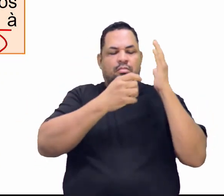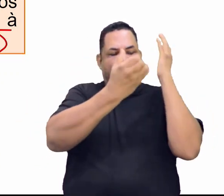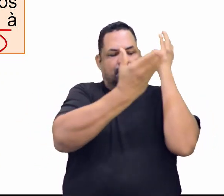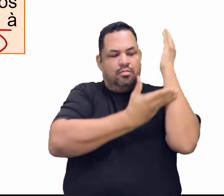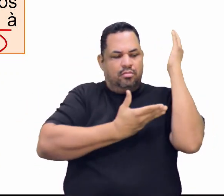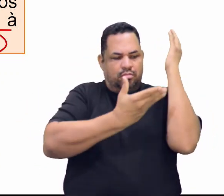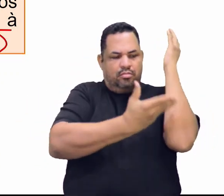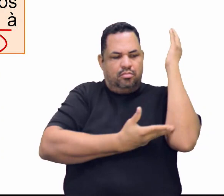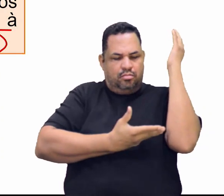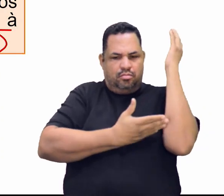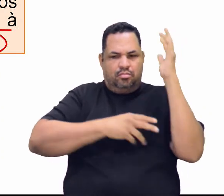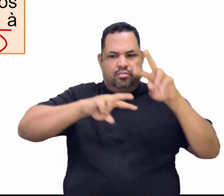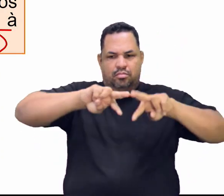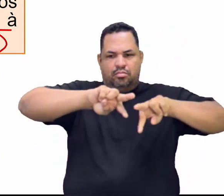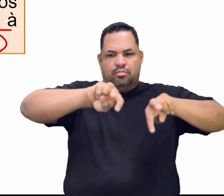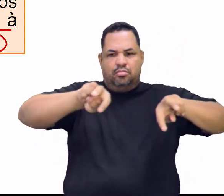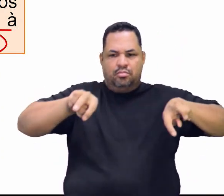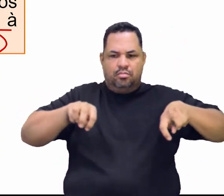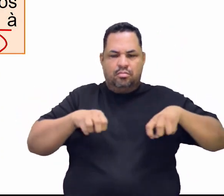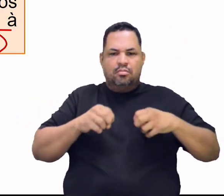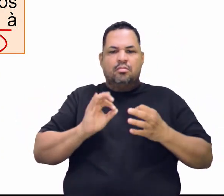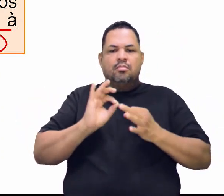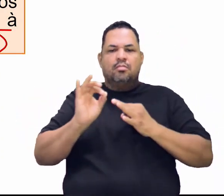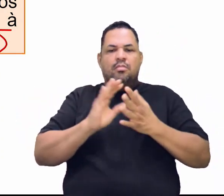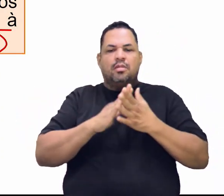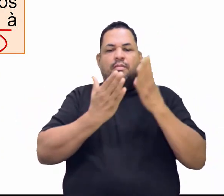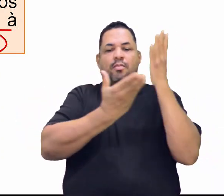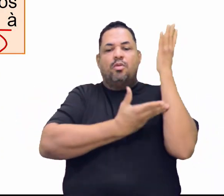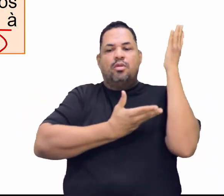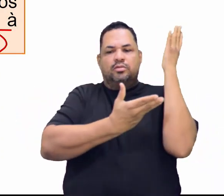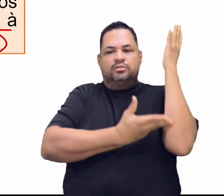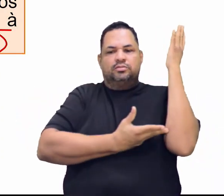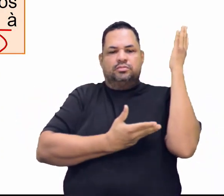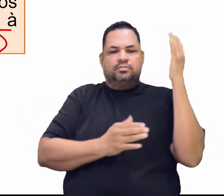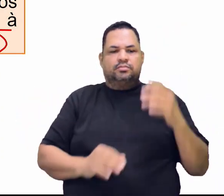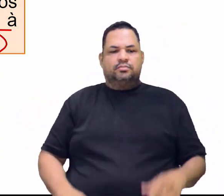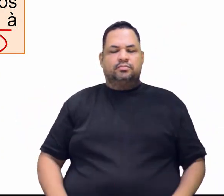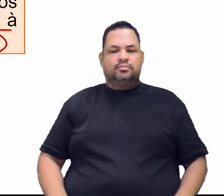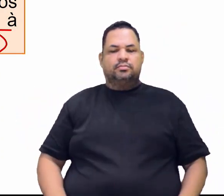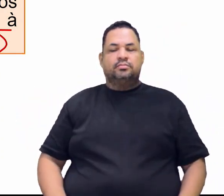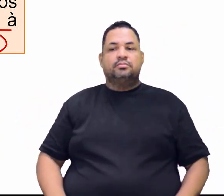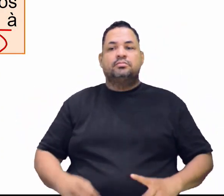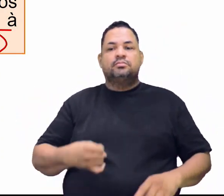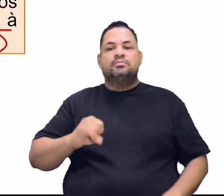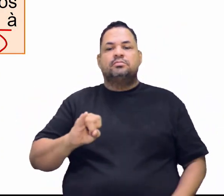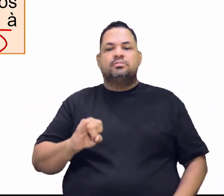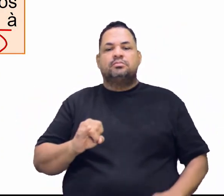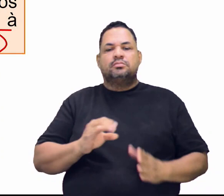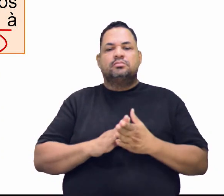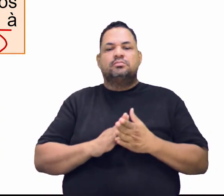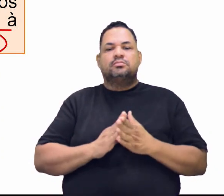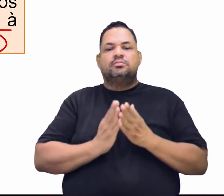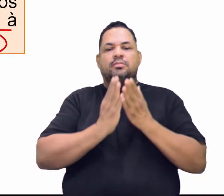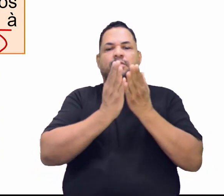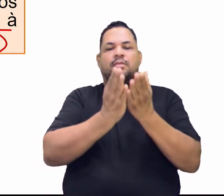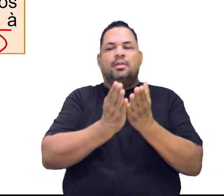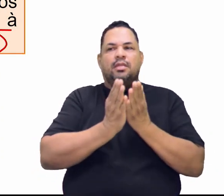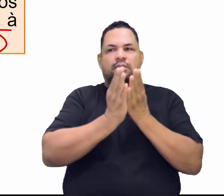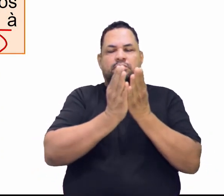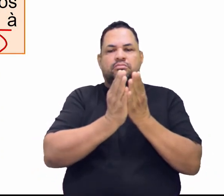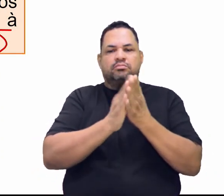à indústria extrativista, no caso, a borracha. Se de repente essa navegação, os caras vão fazer